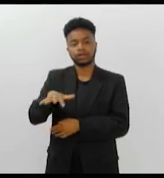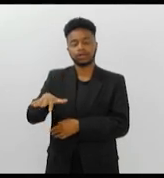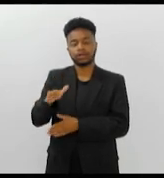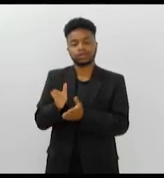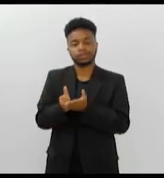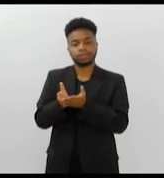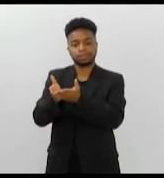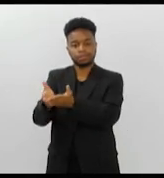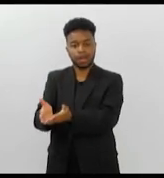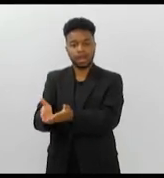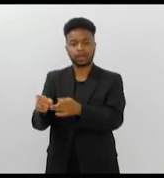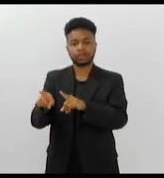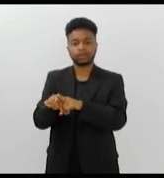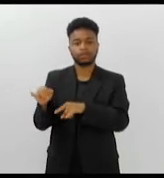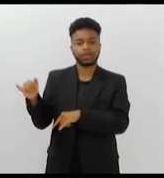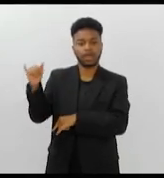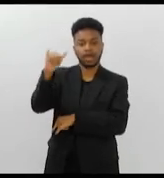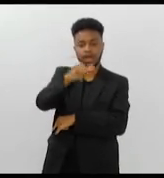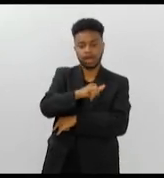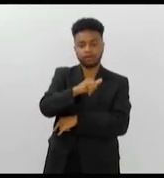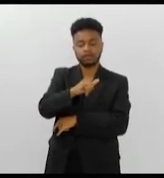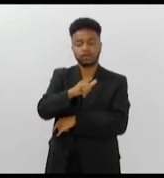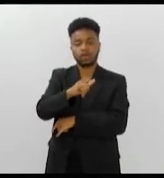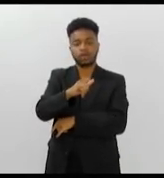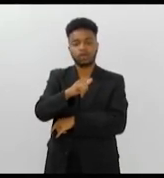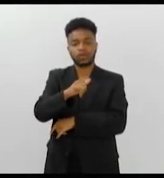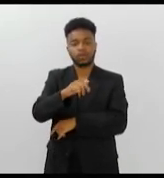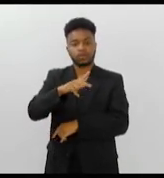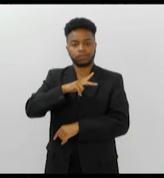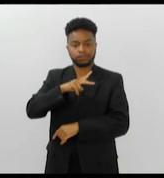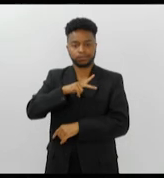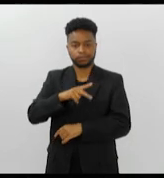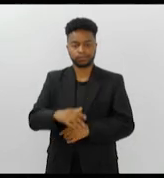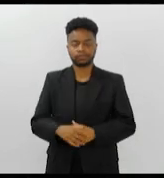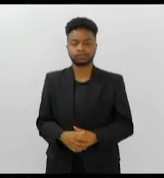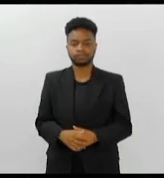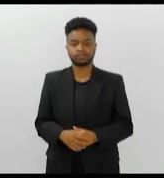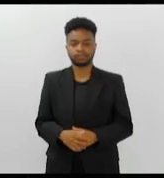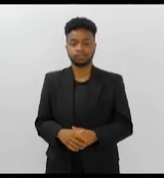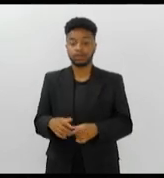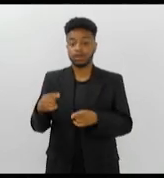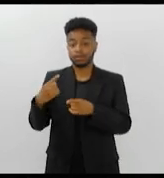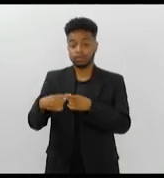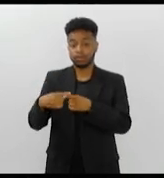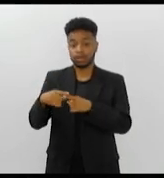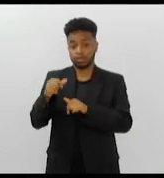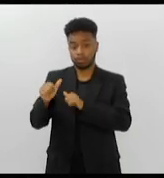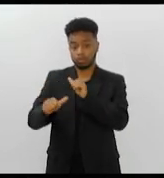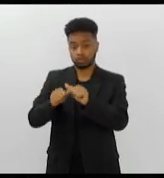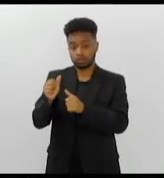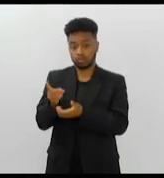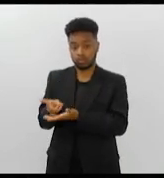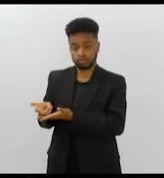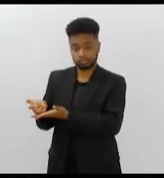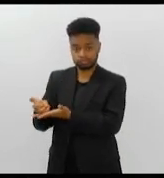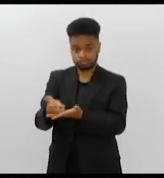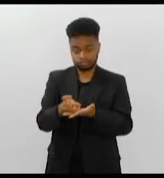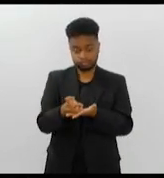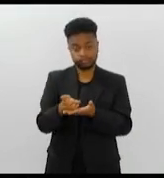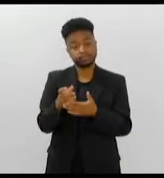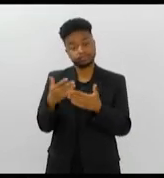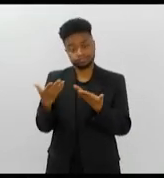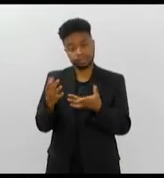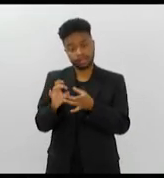e aviões de executivo visto que a reforma tributária assim